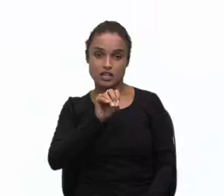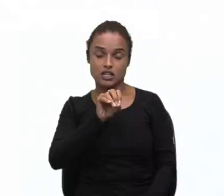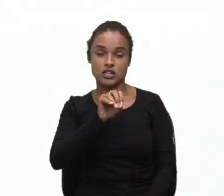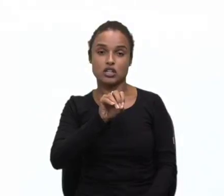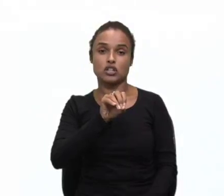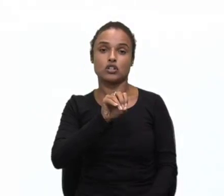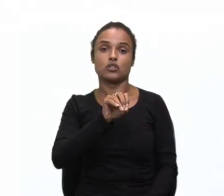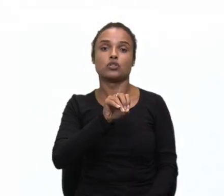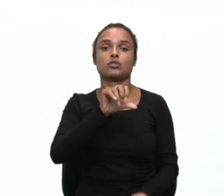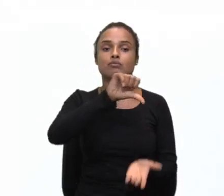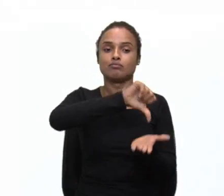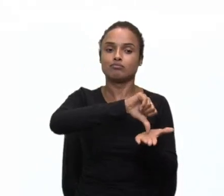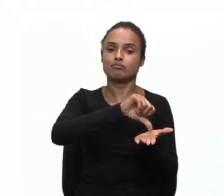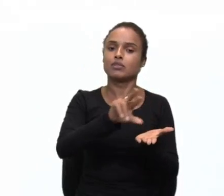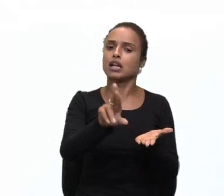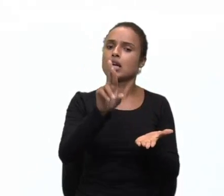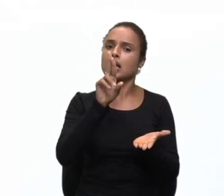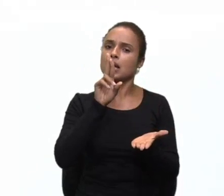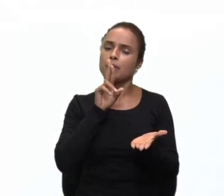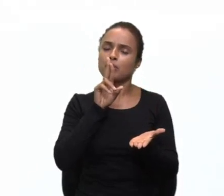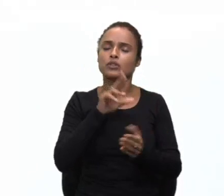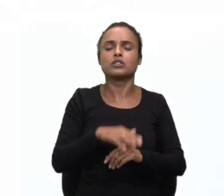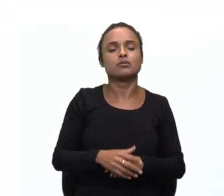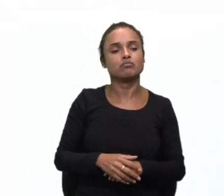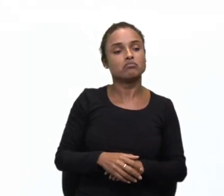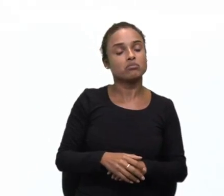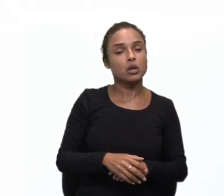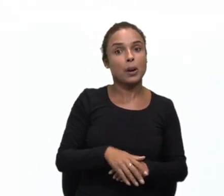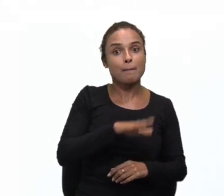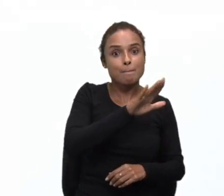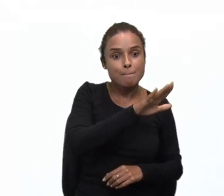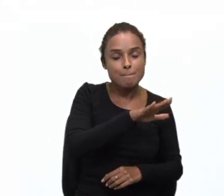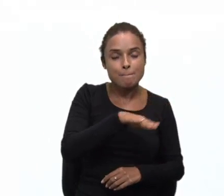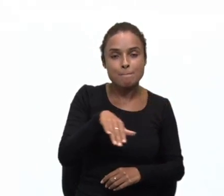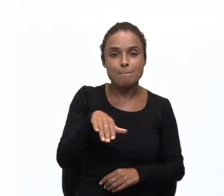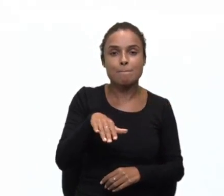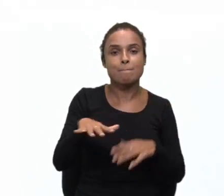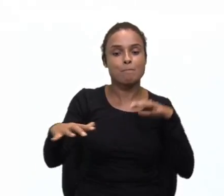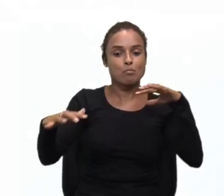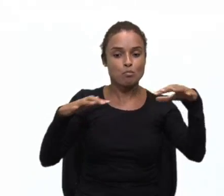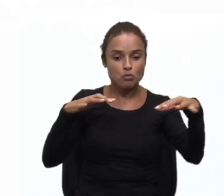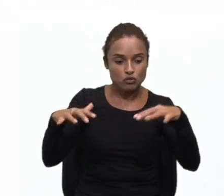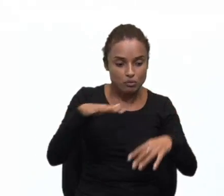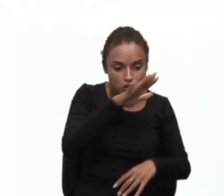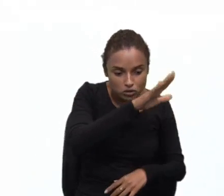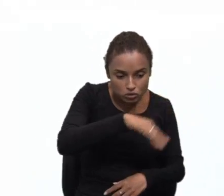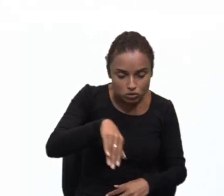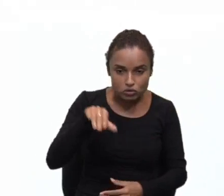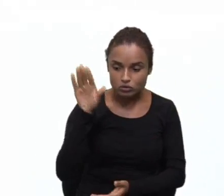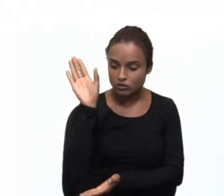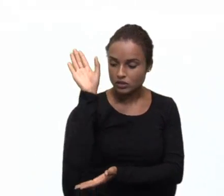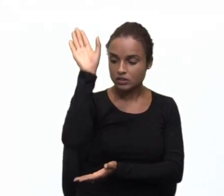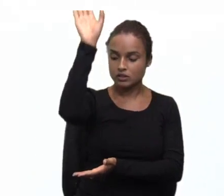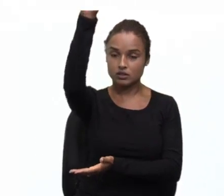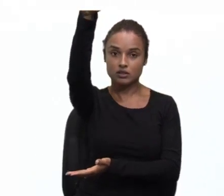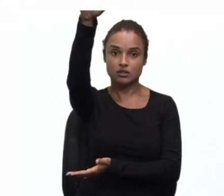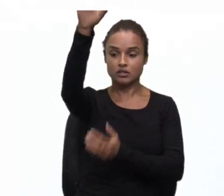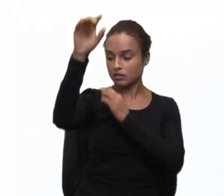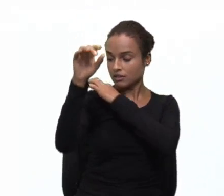arremesso, movimentos no voleibol, no ataque, no saque, ótimo. Ótima contribuição. Você acabou de